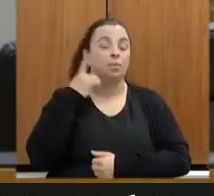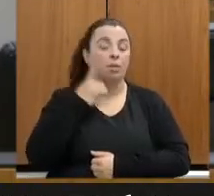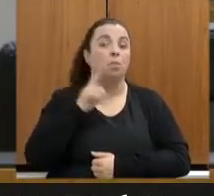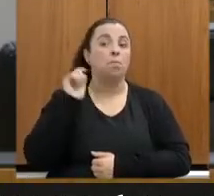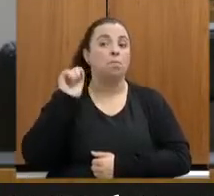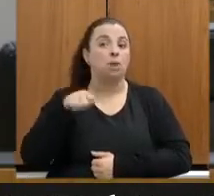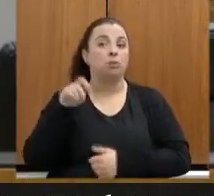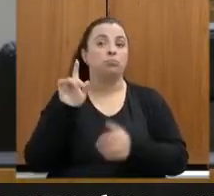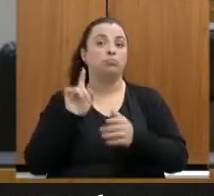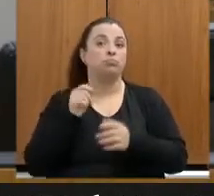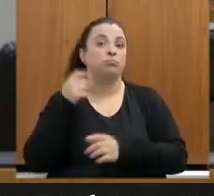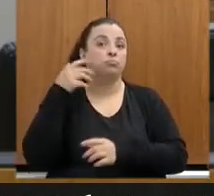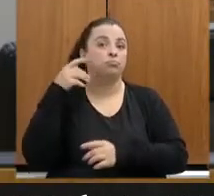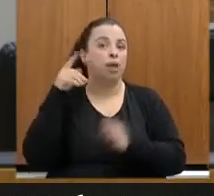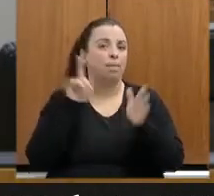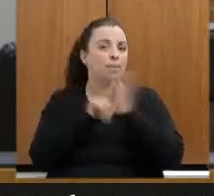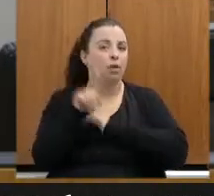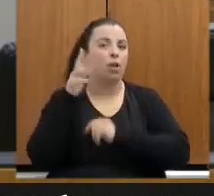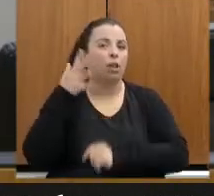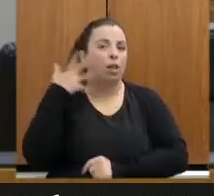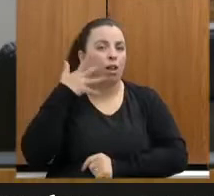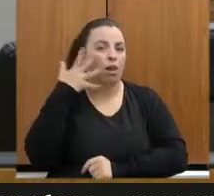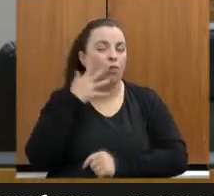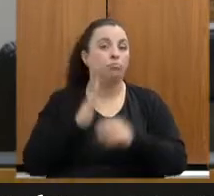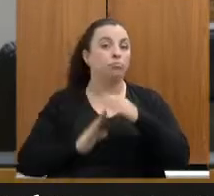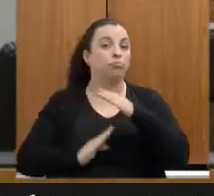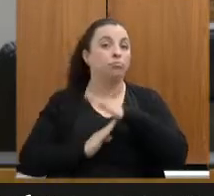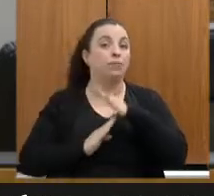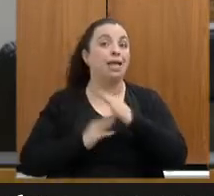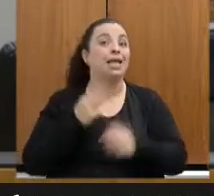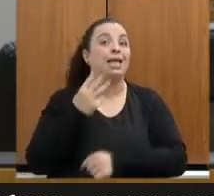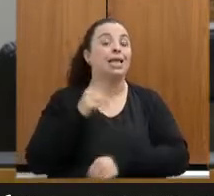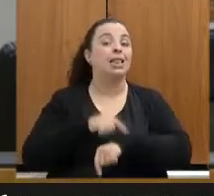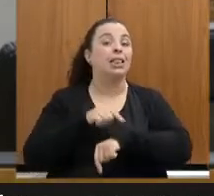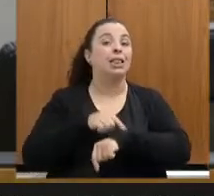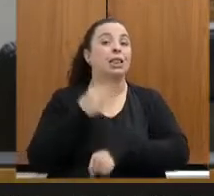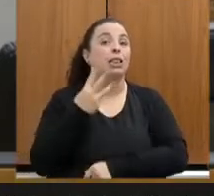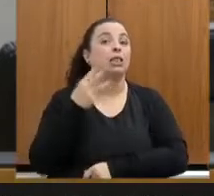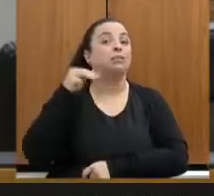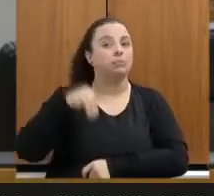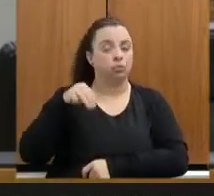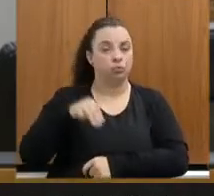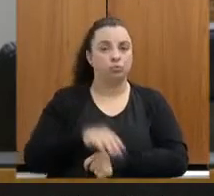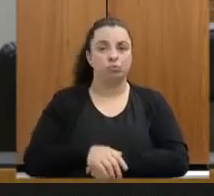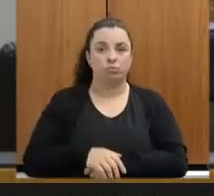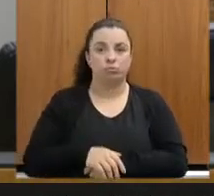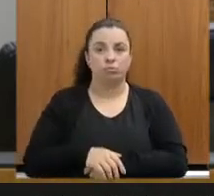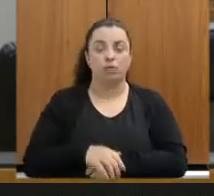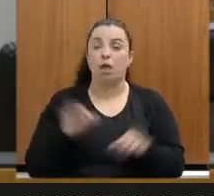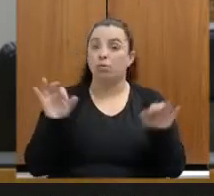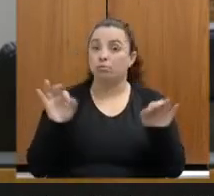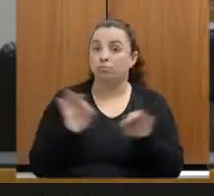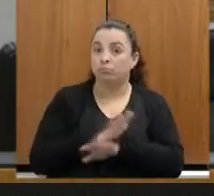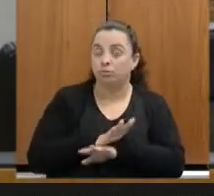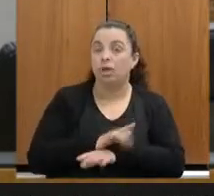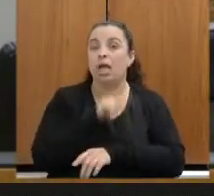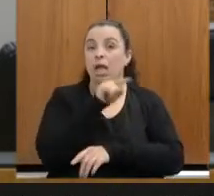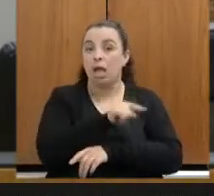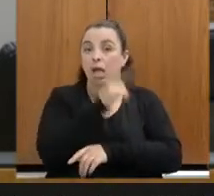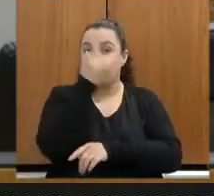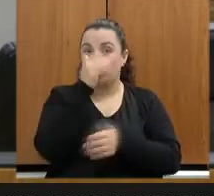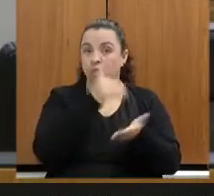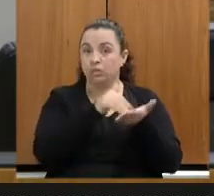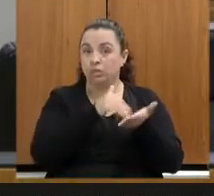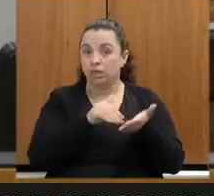interpelação pelo prazo de três minutos após cada interpelação à autoridade